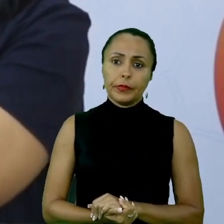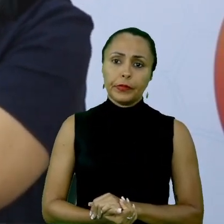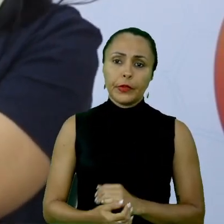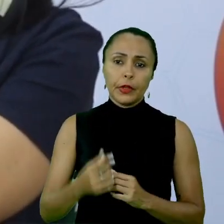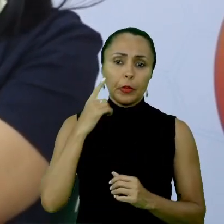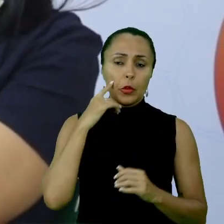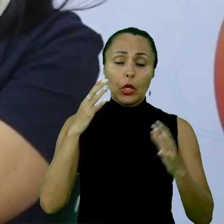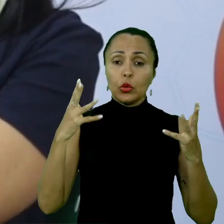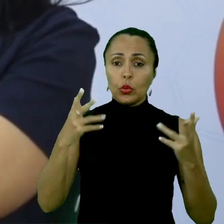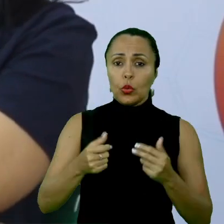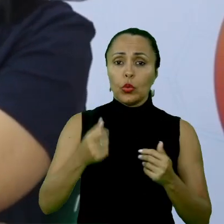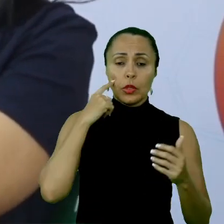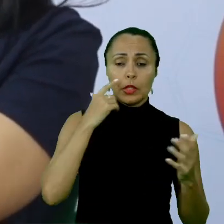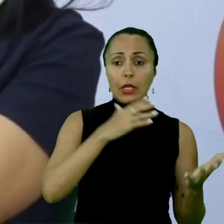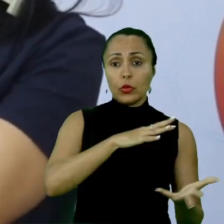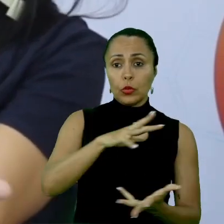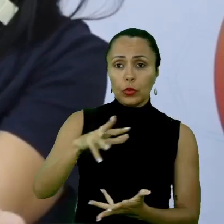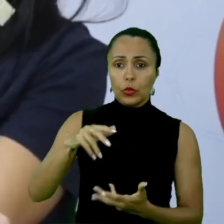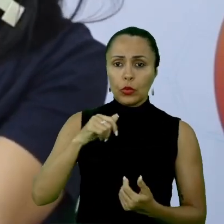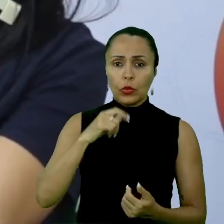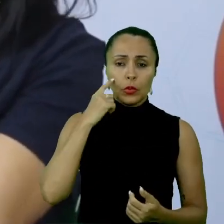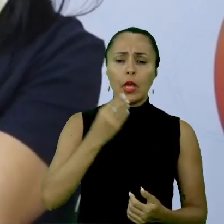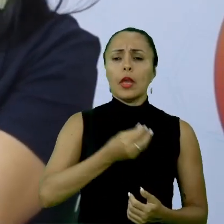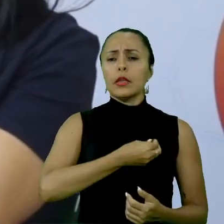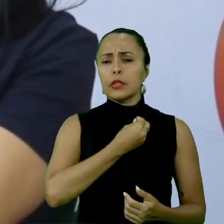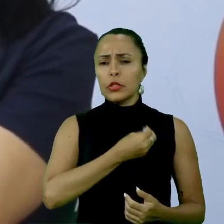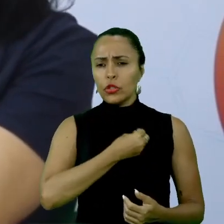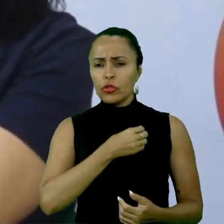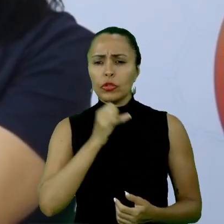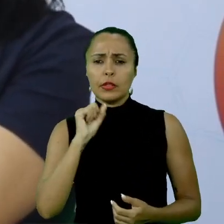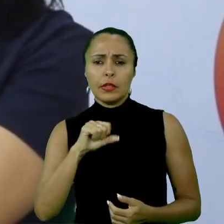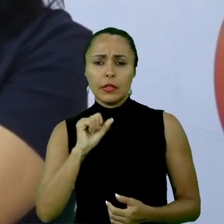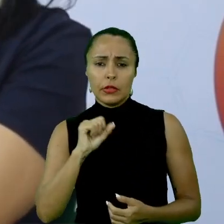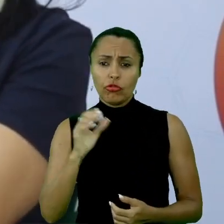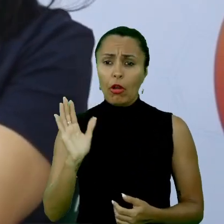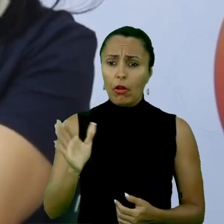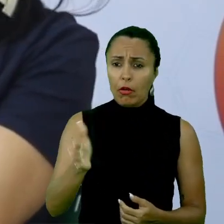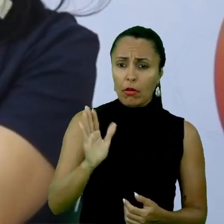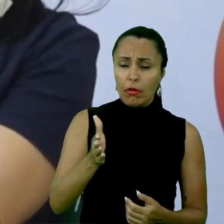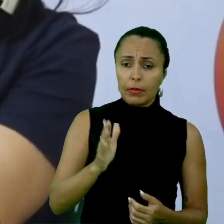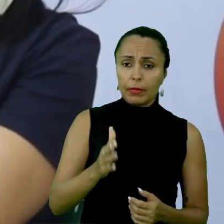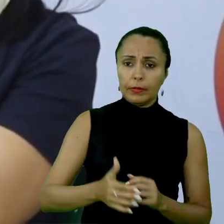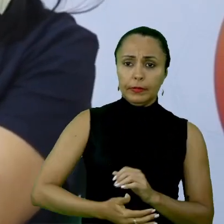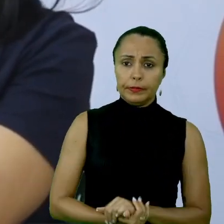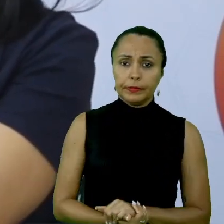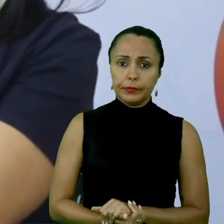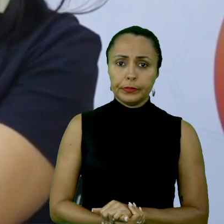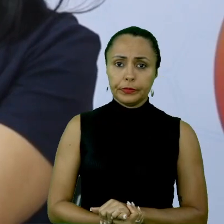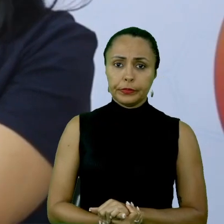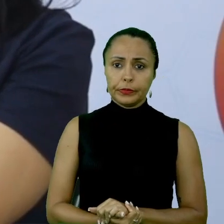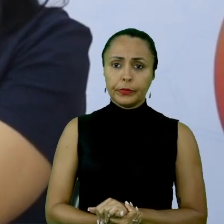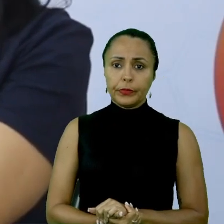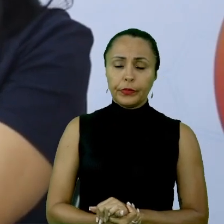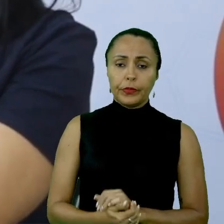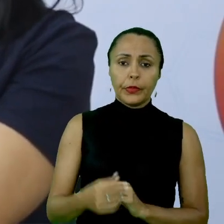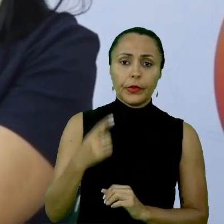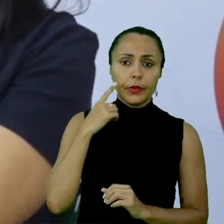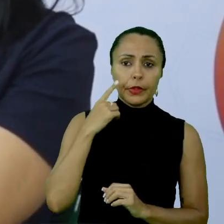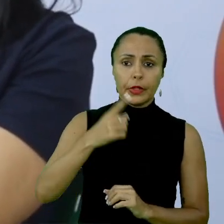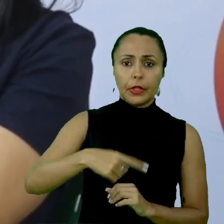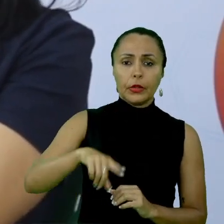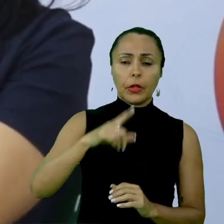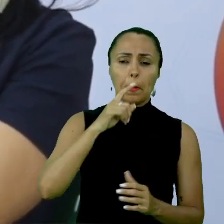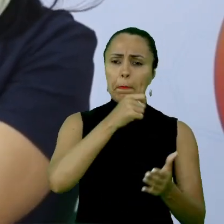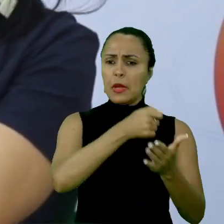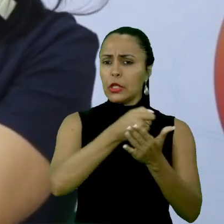está no mundo. Existe de alguma forma já. Não é? Então, o que é isso tão novedoso que nunca